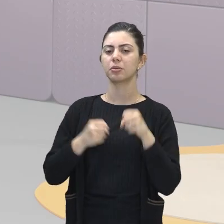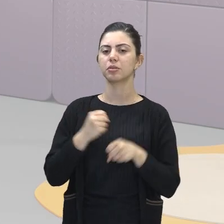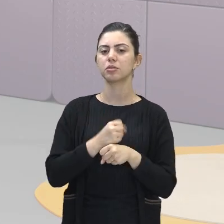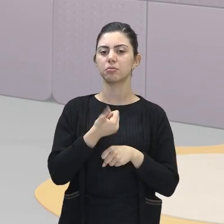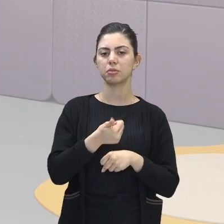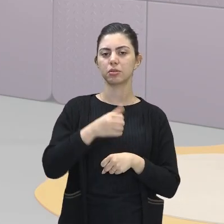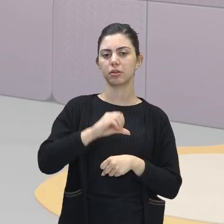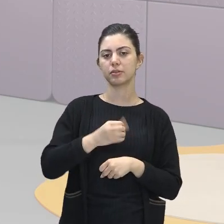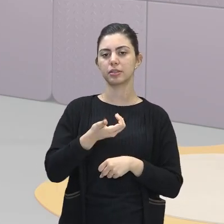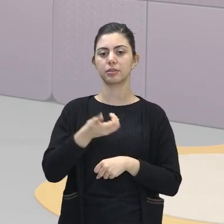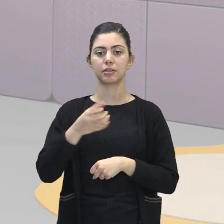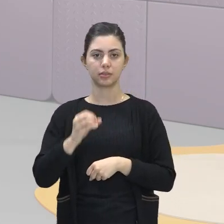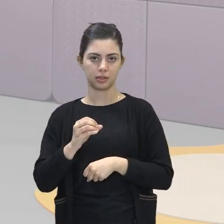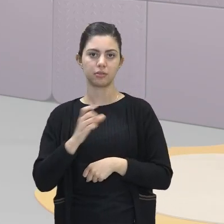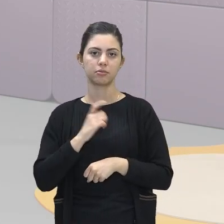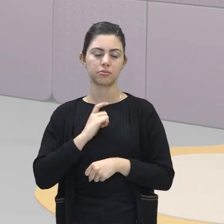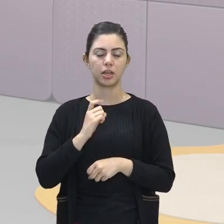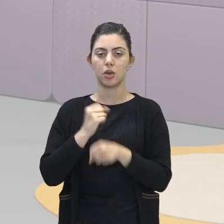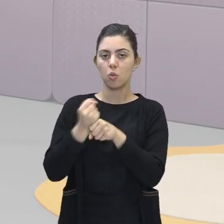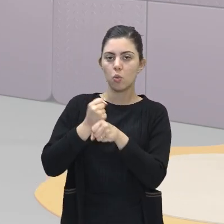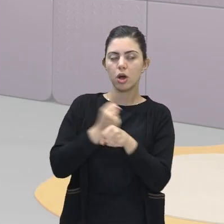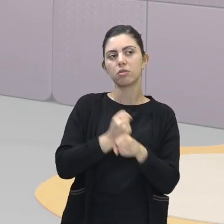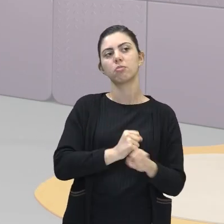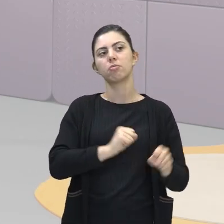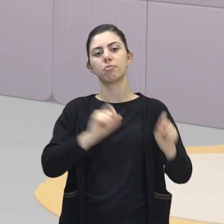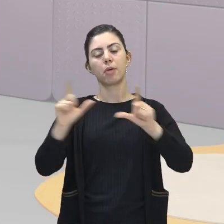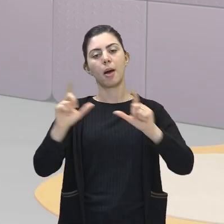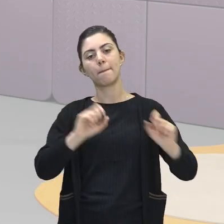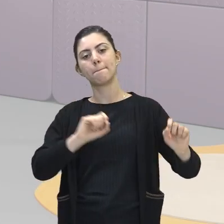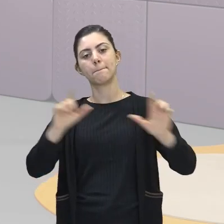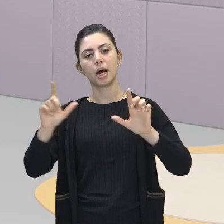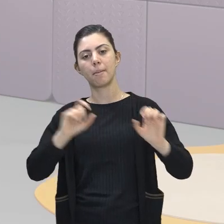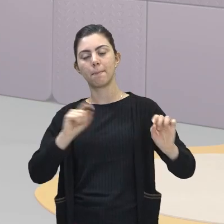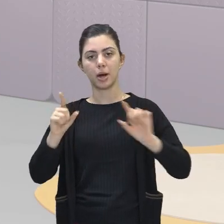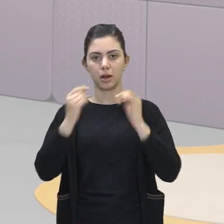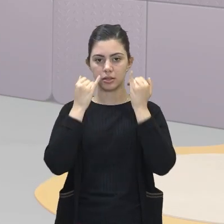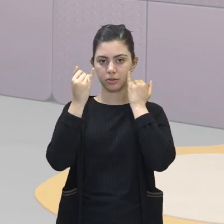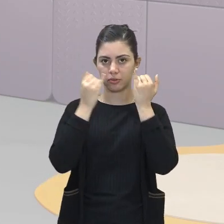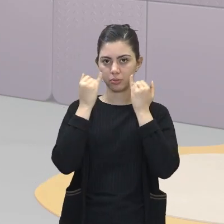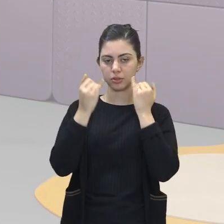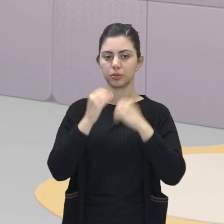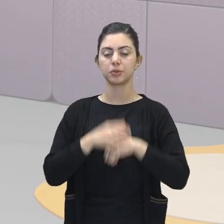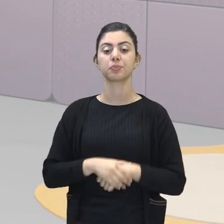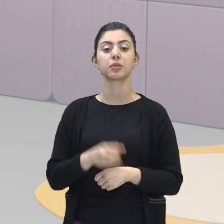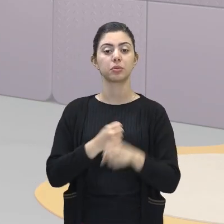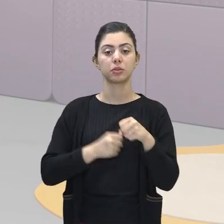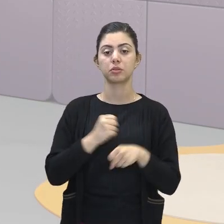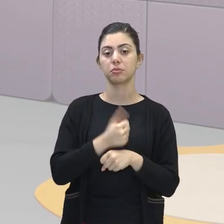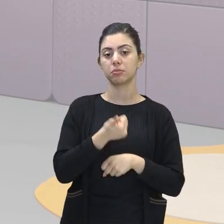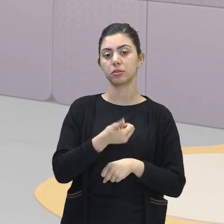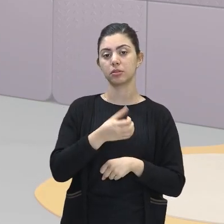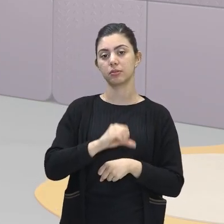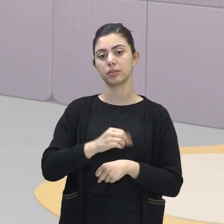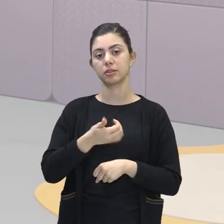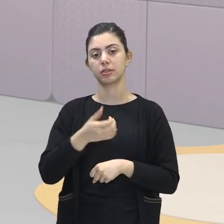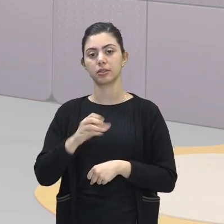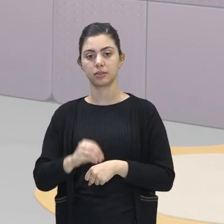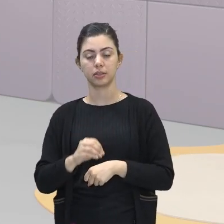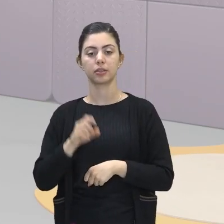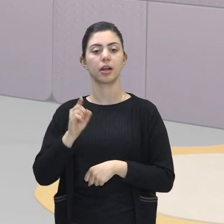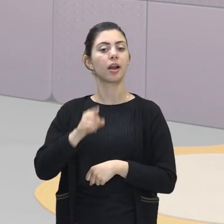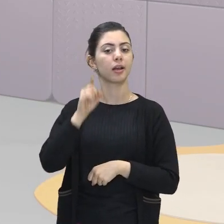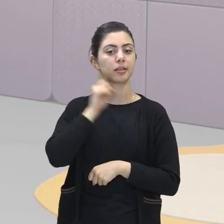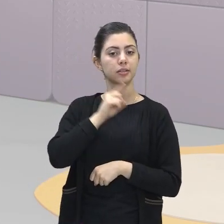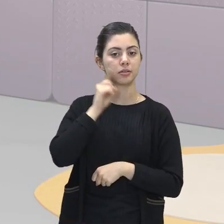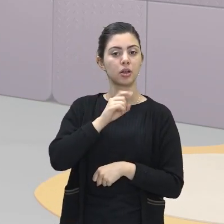ver esses dados aparecendo aí, né? Sem parar, né? 1960 a gente tem o Reino Unido com 88%